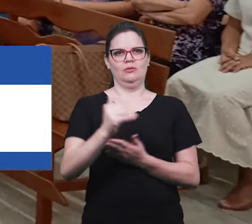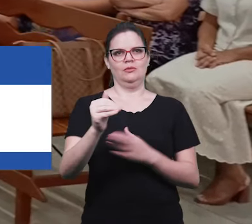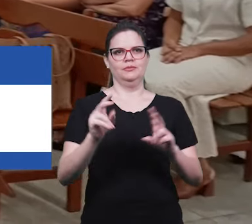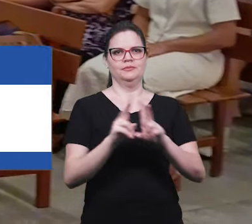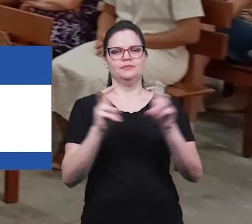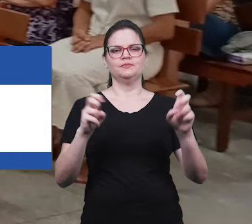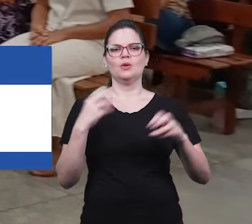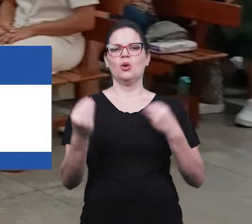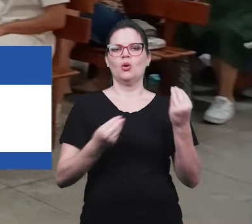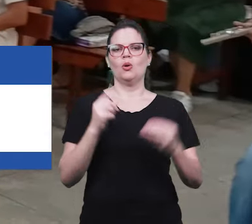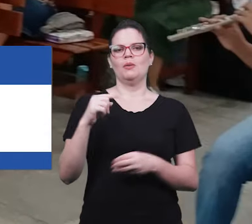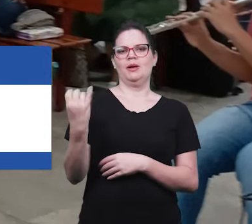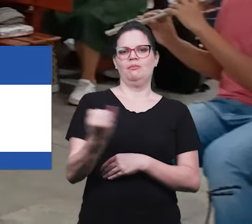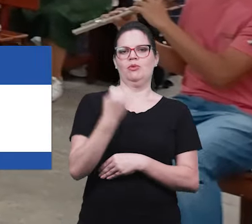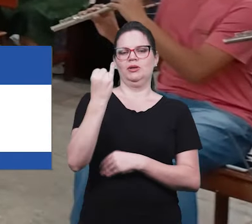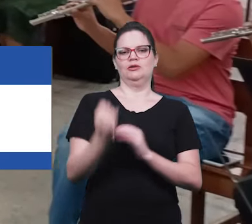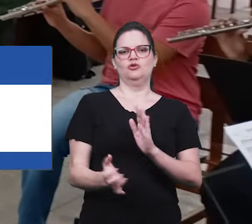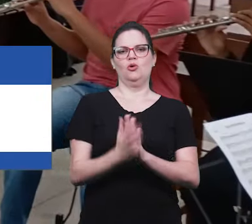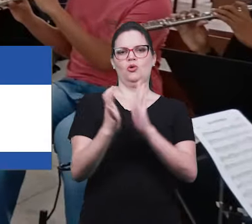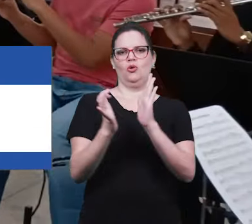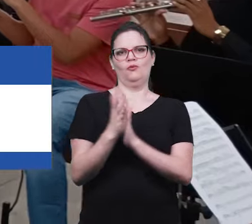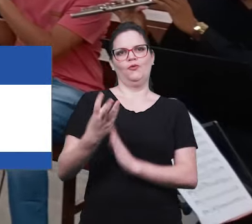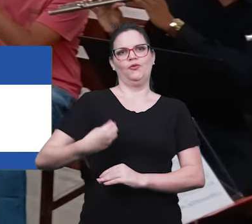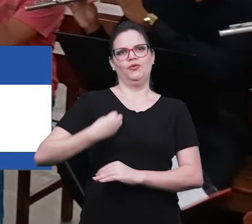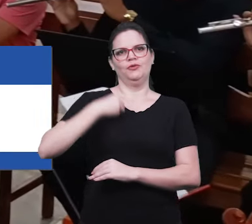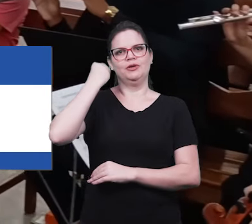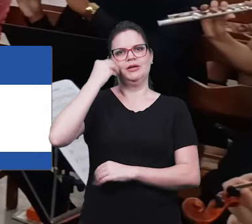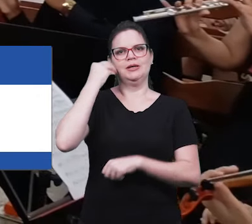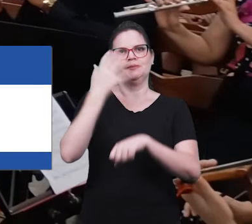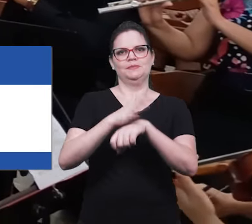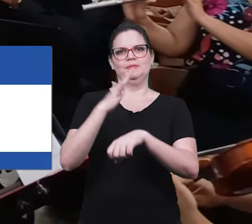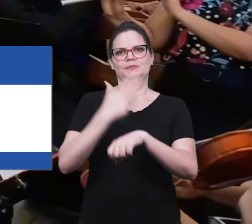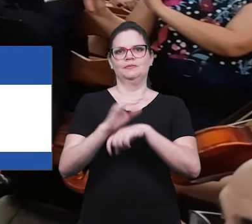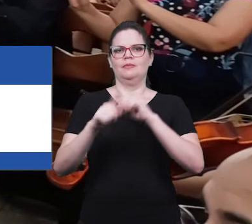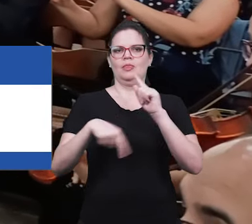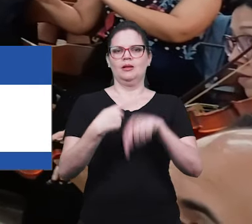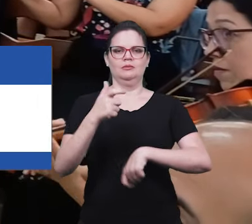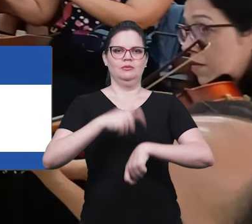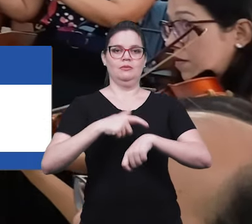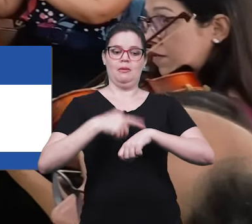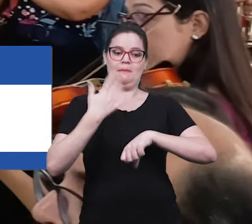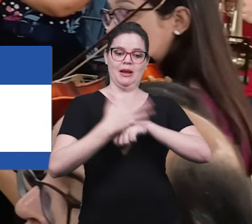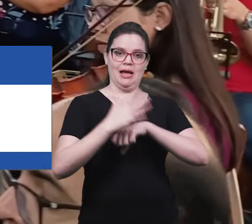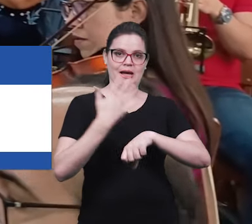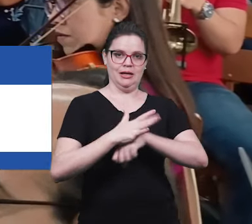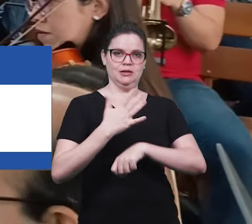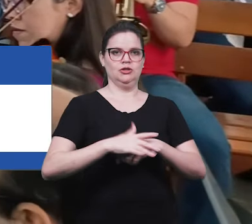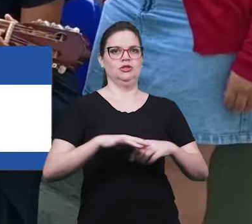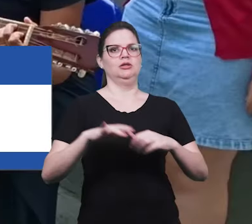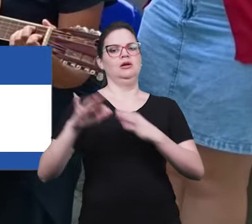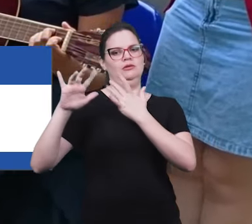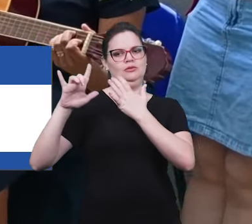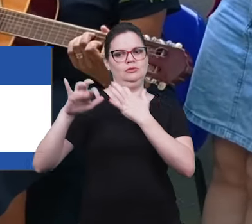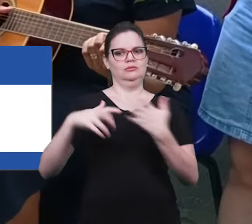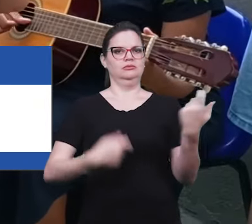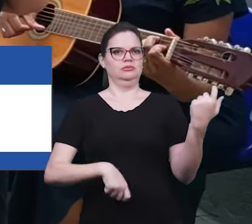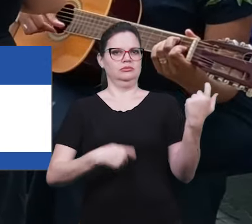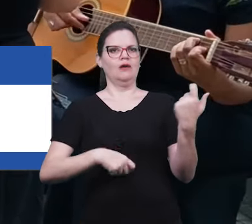falamos sobre a importância do louvor na vida da igreja depois um momento de ensaio com instrumentos